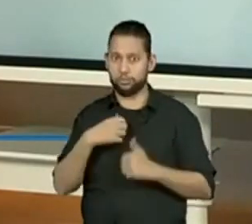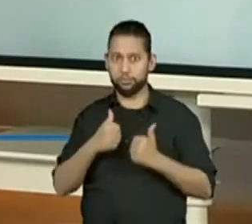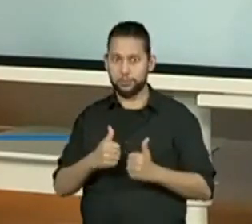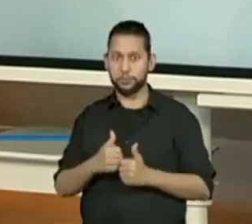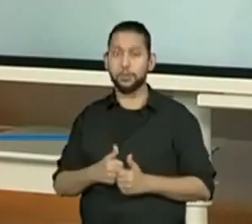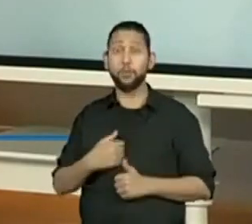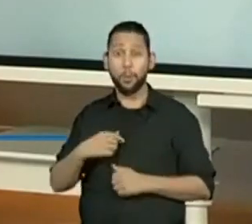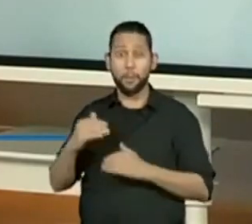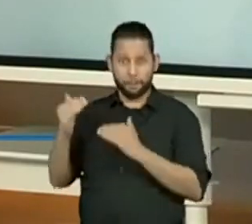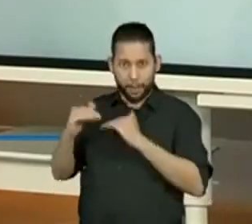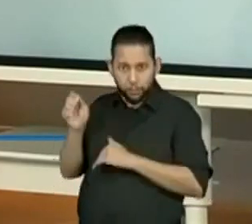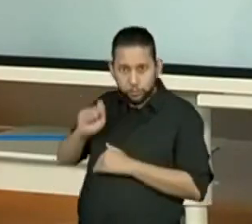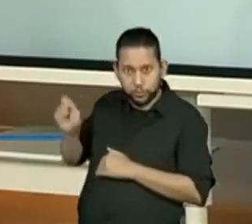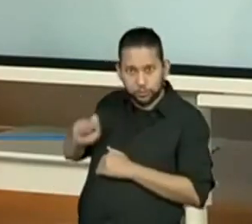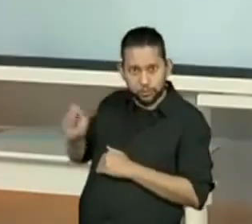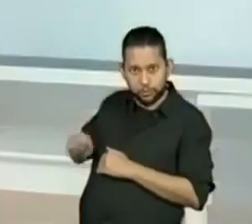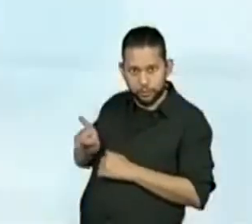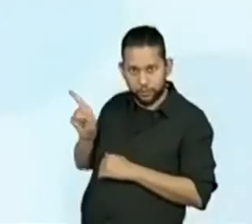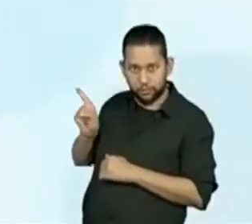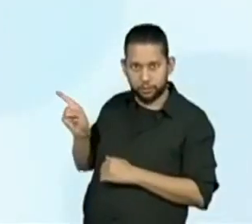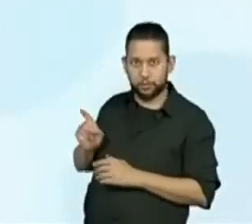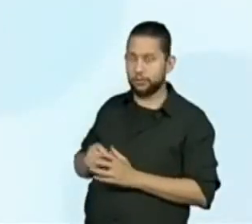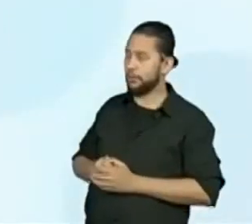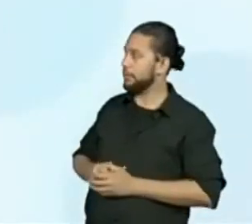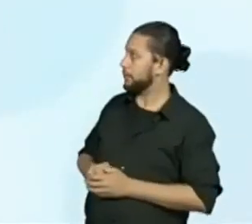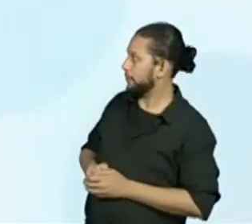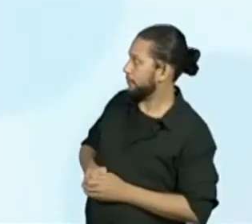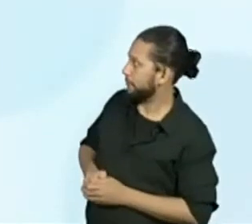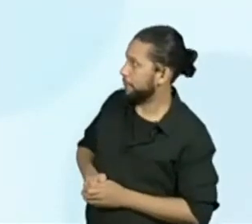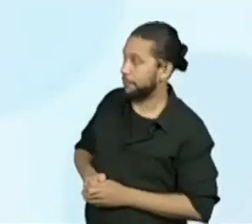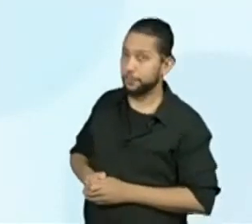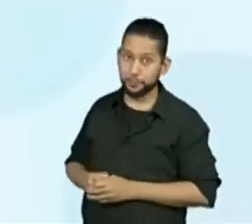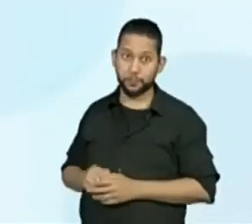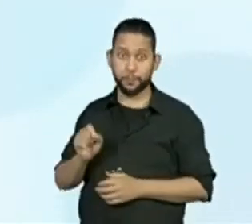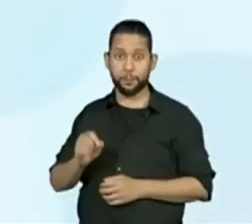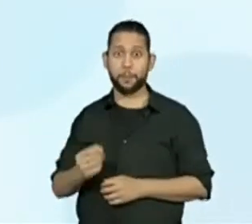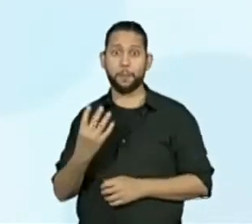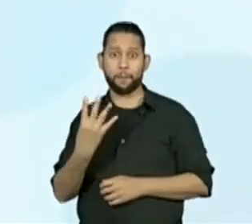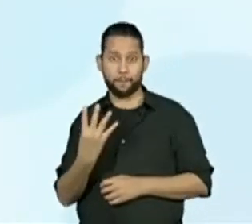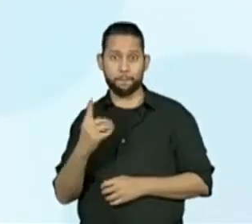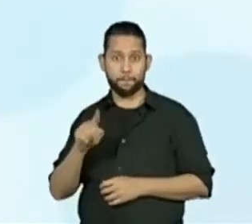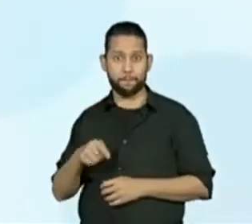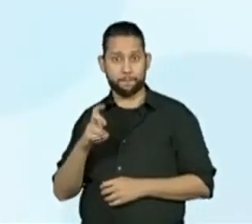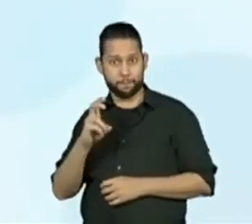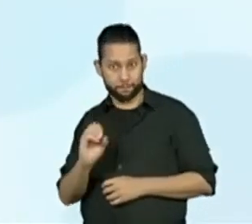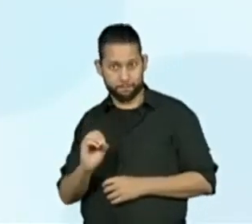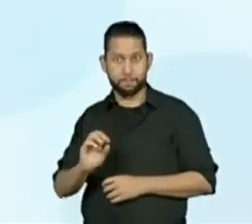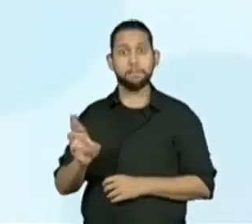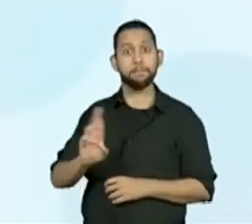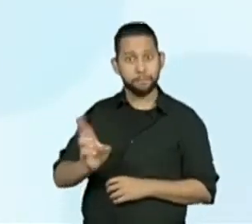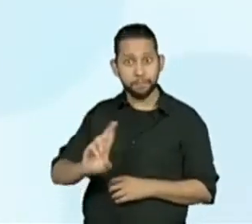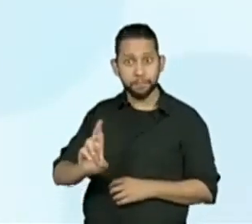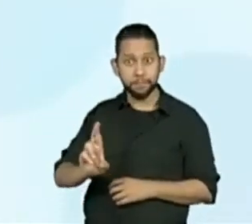vou fazer aqui embaixo E aí 4:50